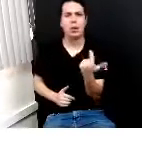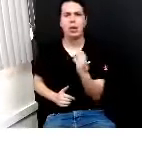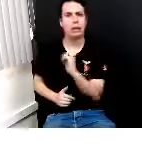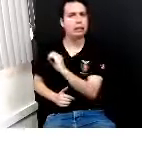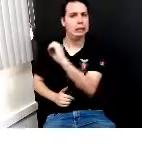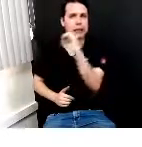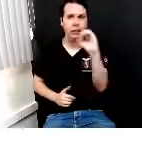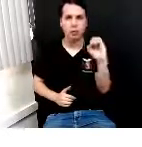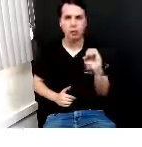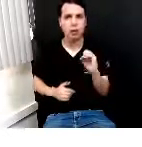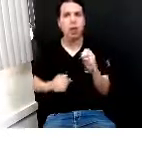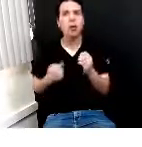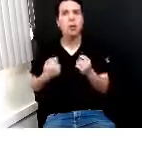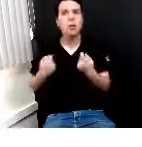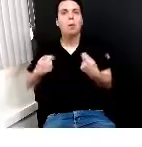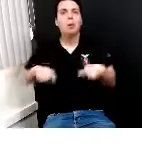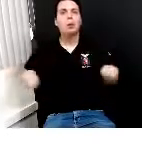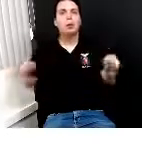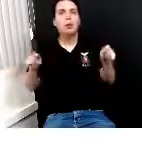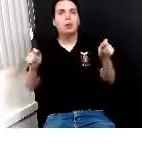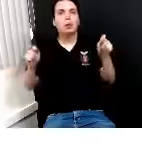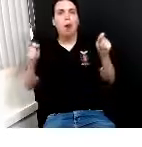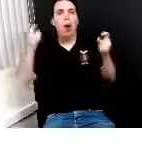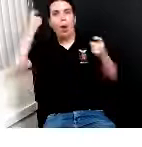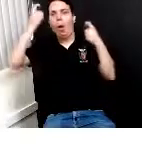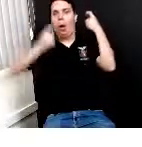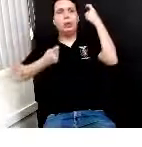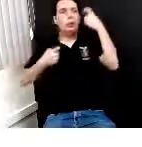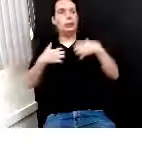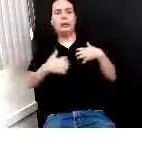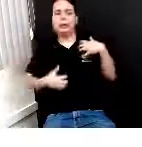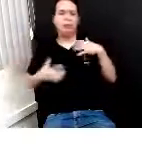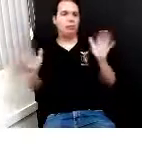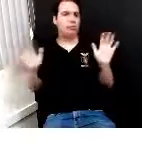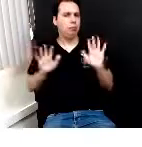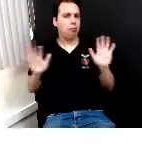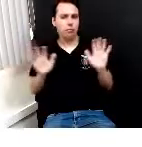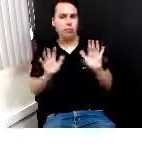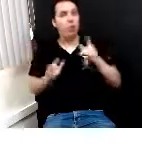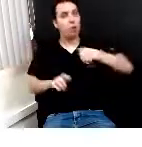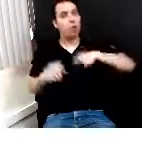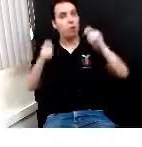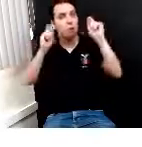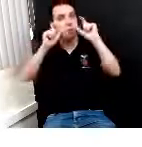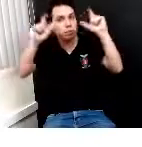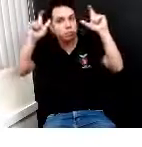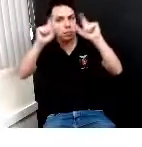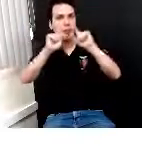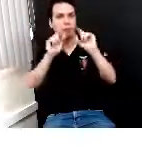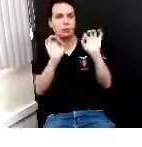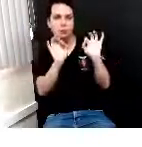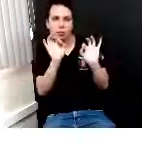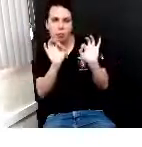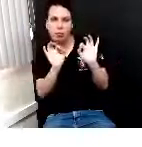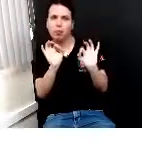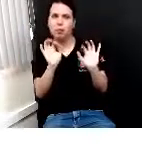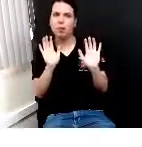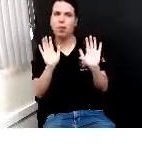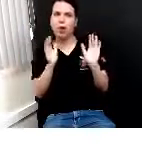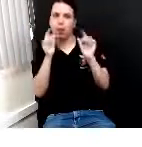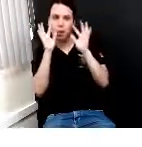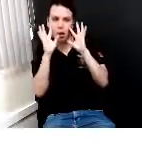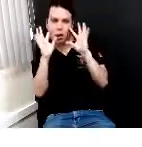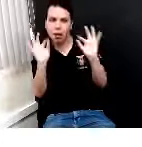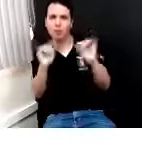há motivo para pânico nem preocupação, mas temos que estar alerta e preparados. Perfeito, perfeito. Então,